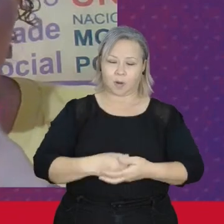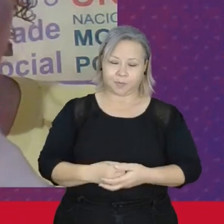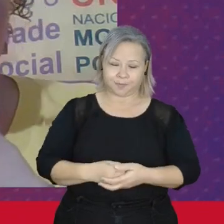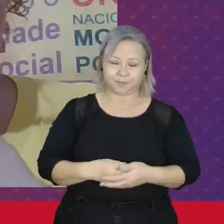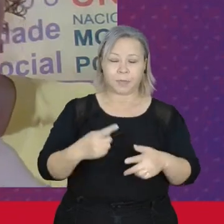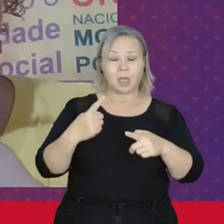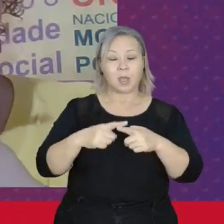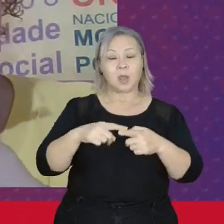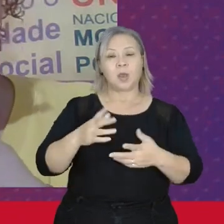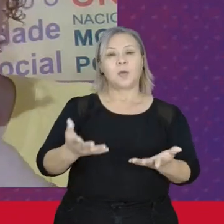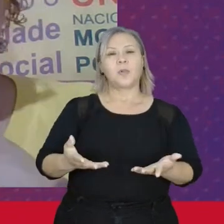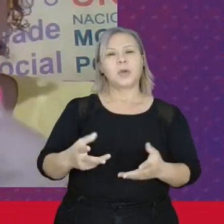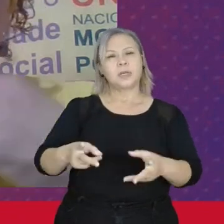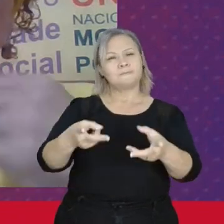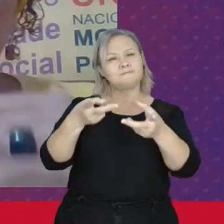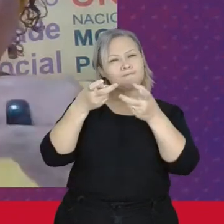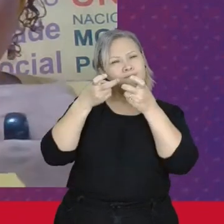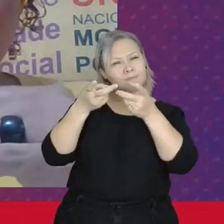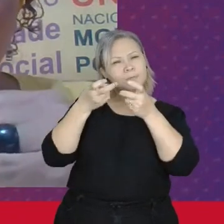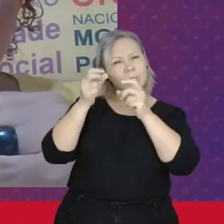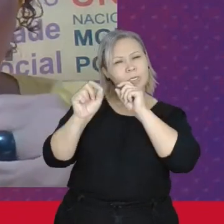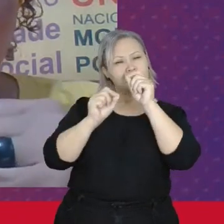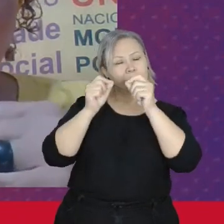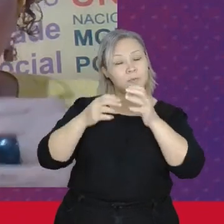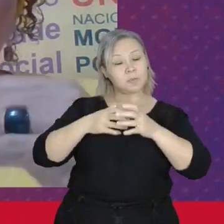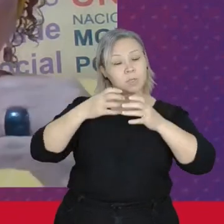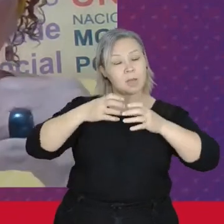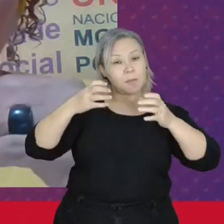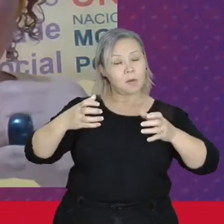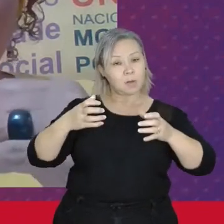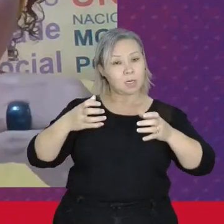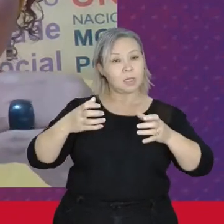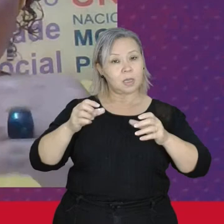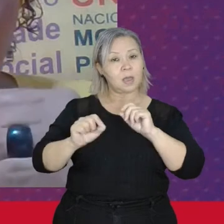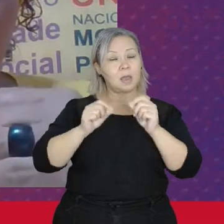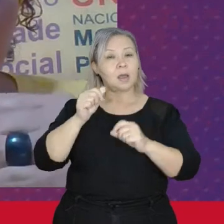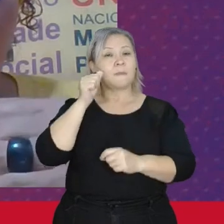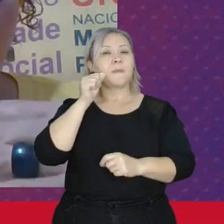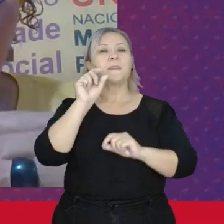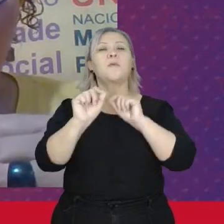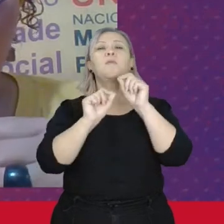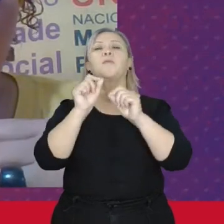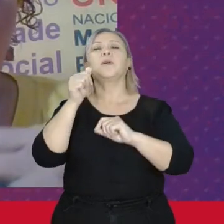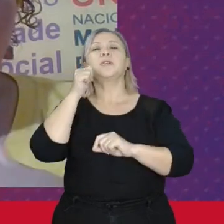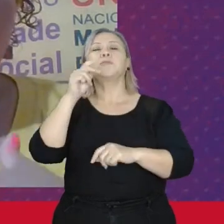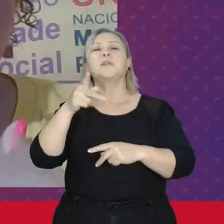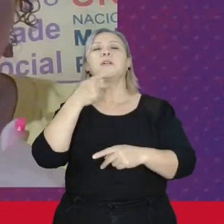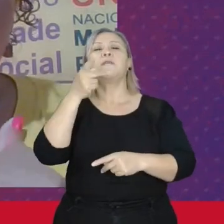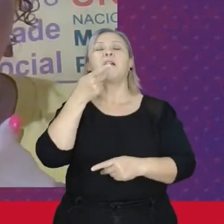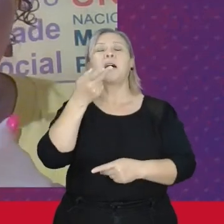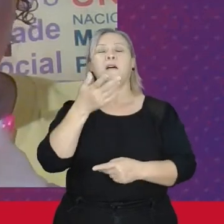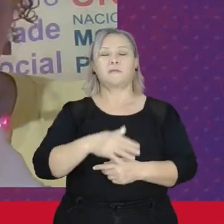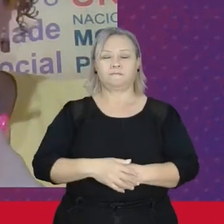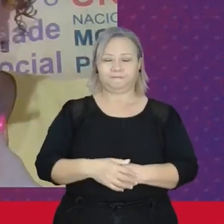logo de cara percebemos, na grande maioria, que as mulheres falavam o seguinte: